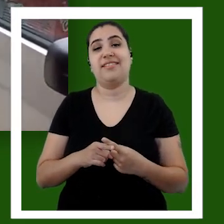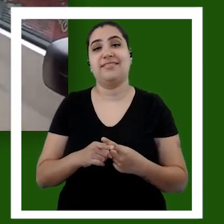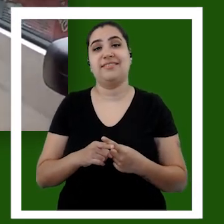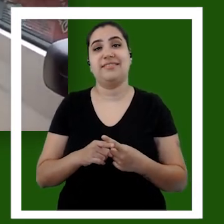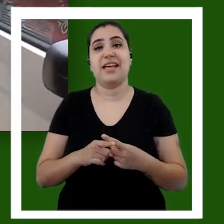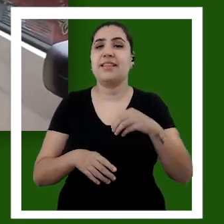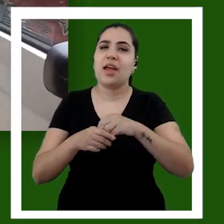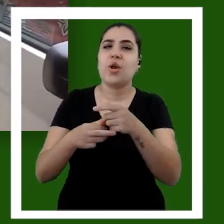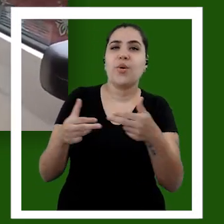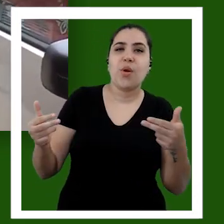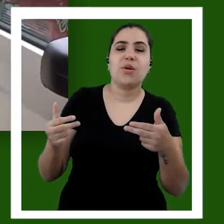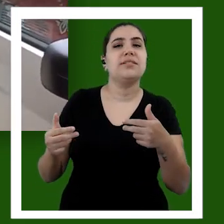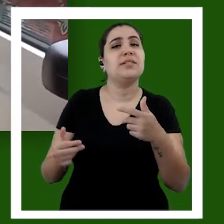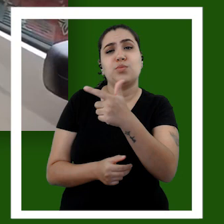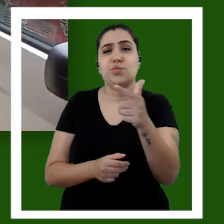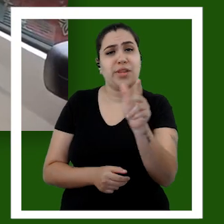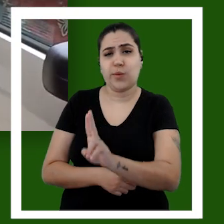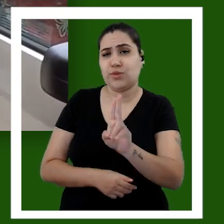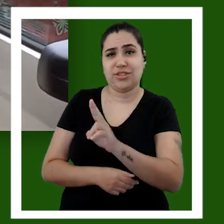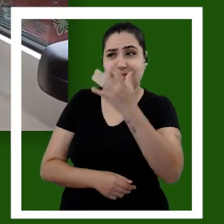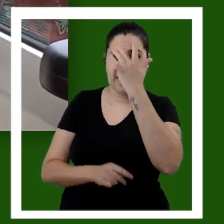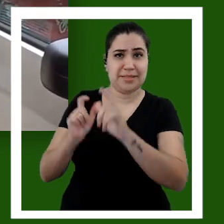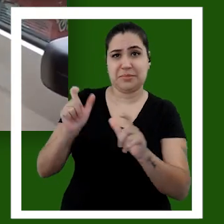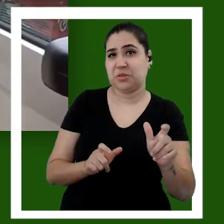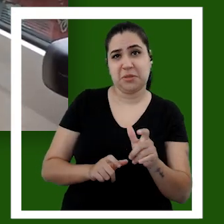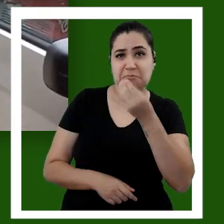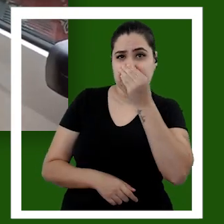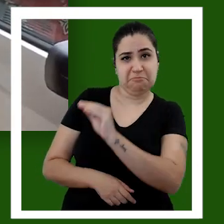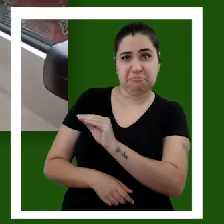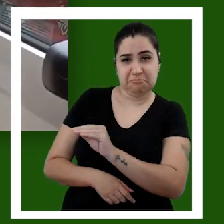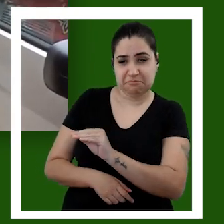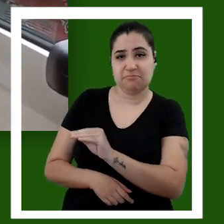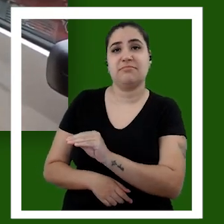Porque através de coisas que não têm utilidade para as pessoas,